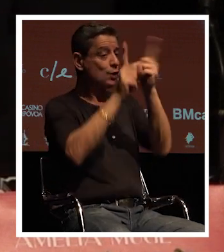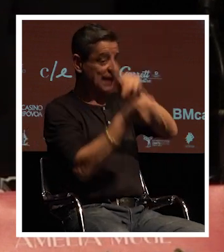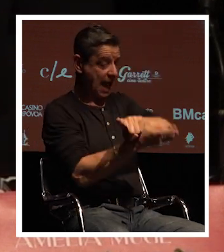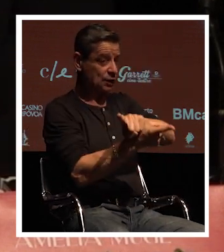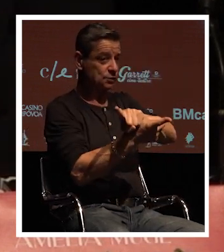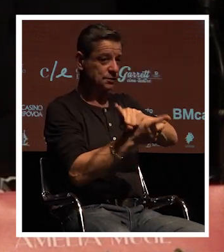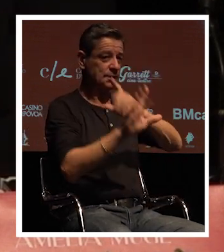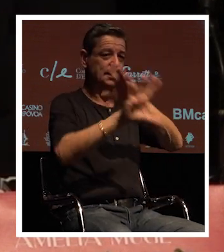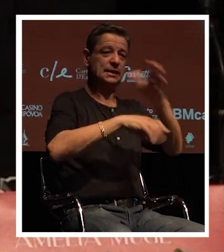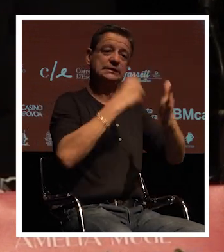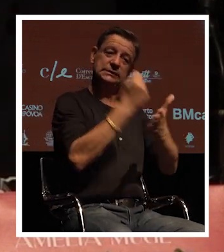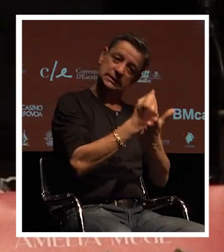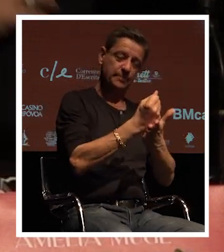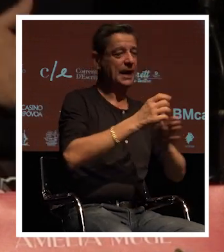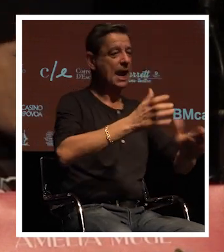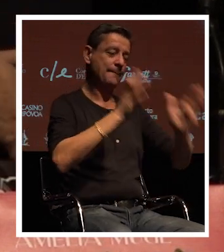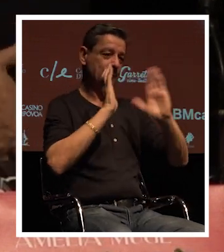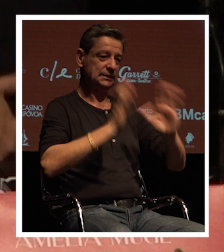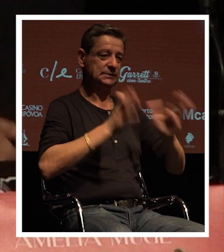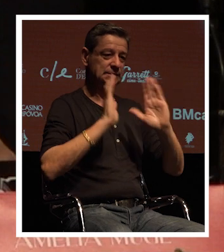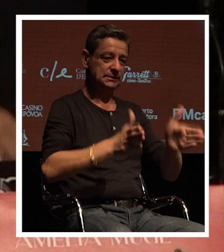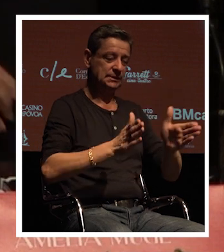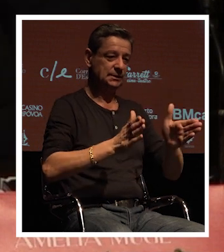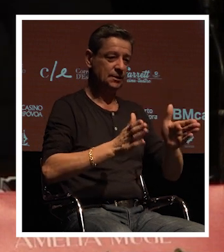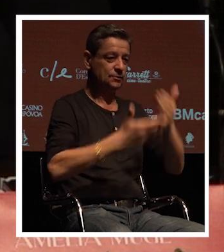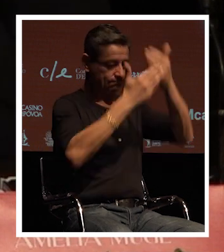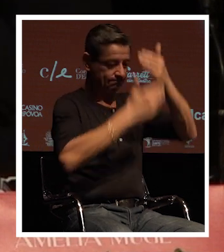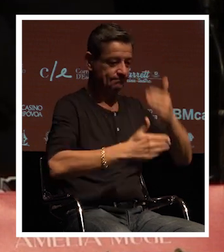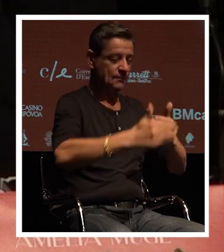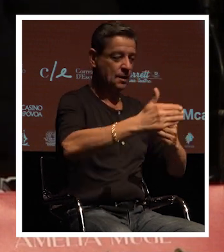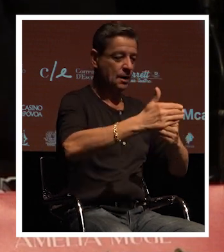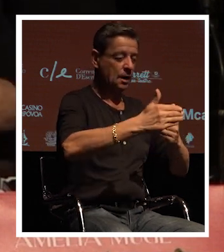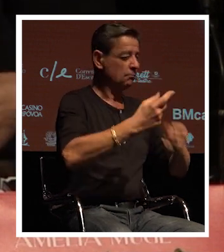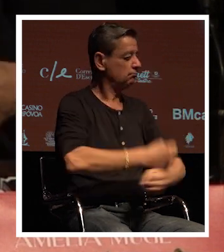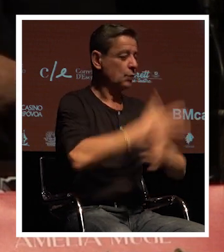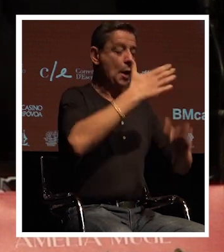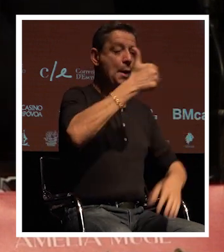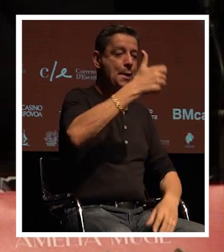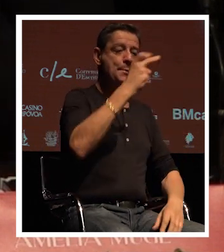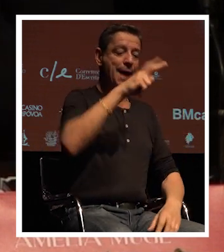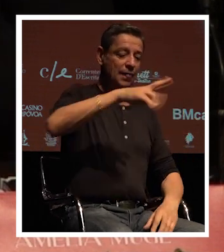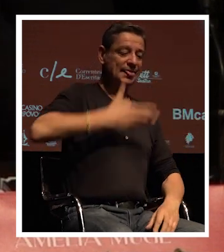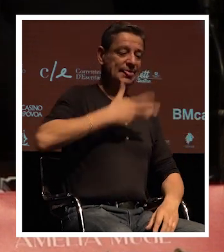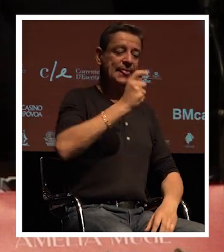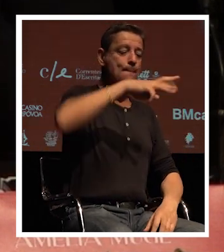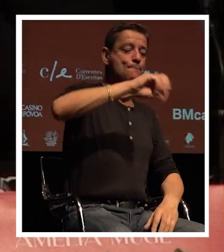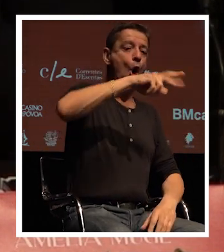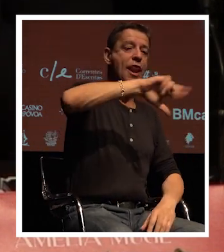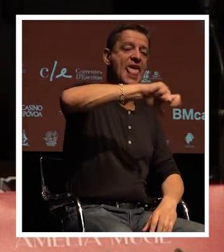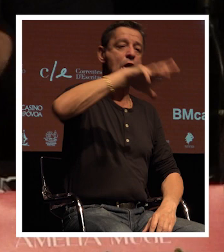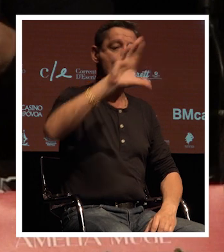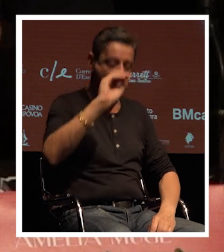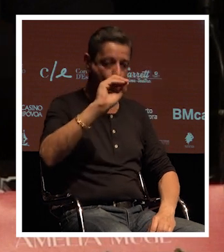sempre que acha que é preciso a partir de o US Band demónio inaugurou uma série de sucessos nas tabelas muitos deles